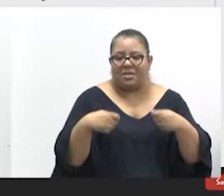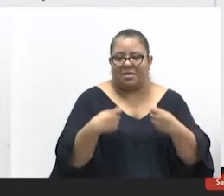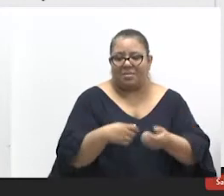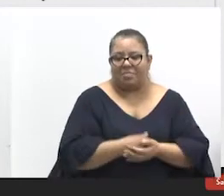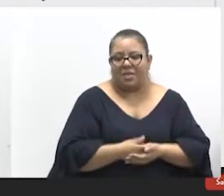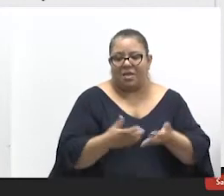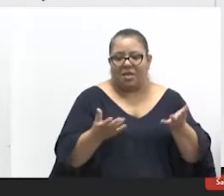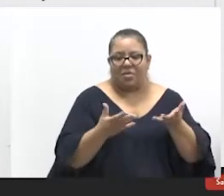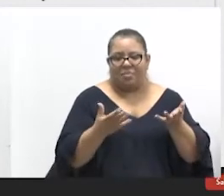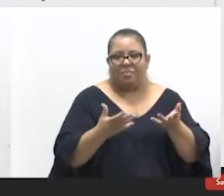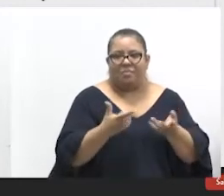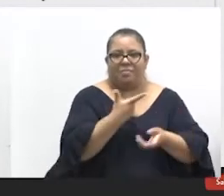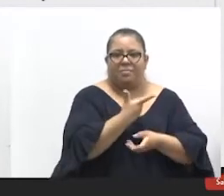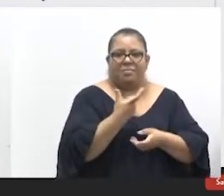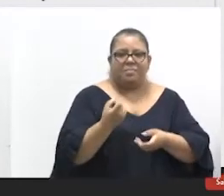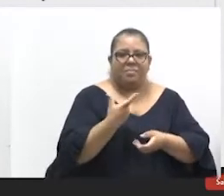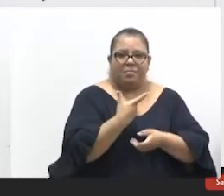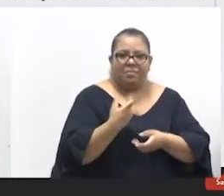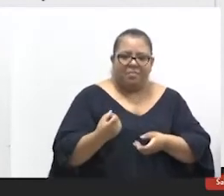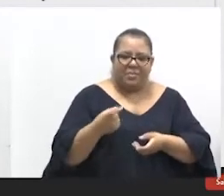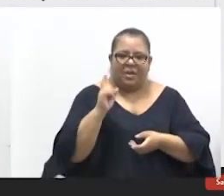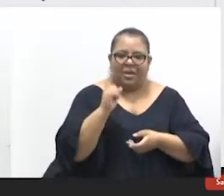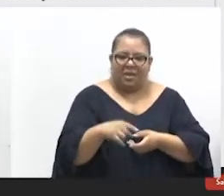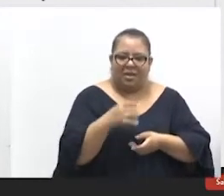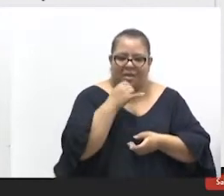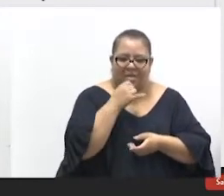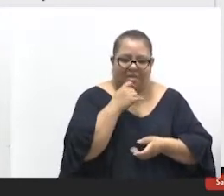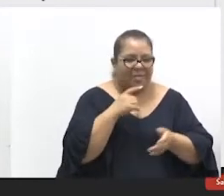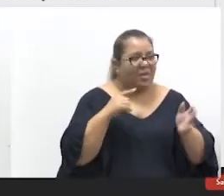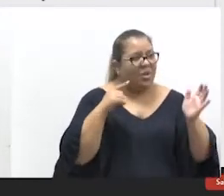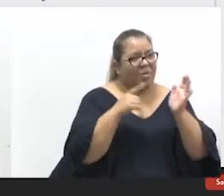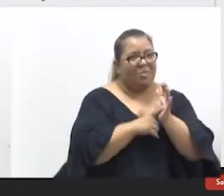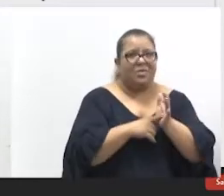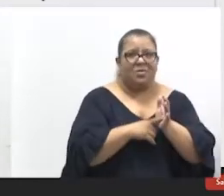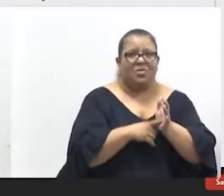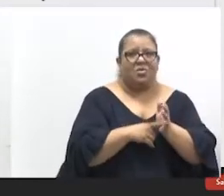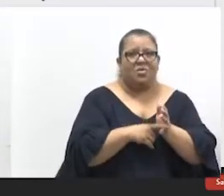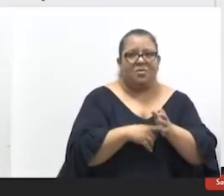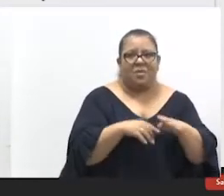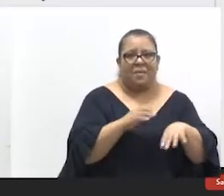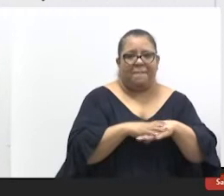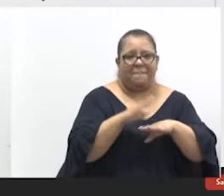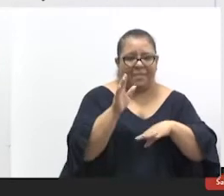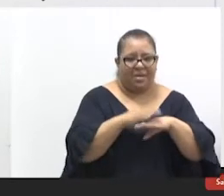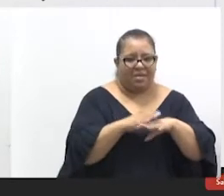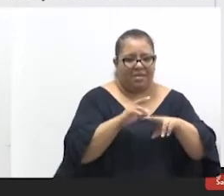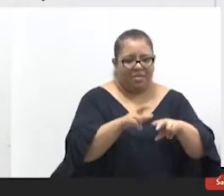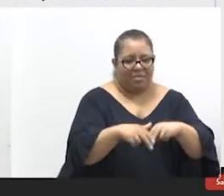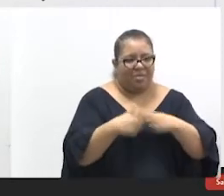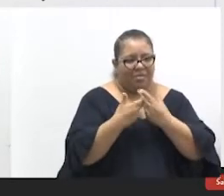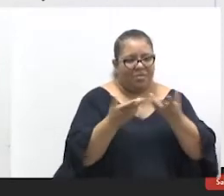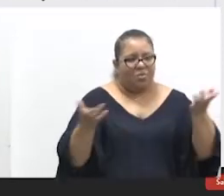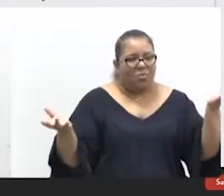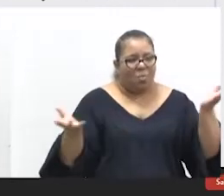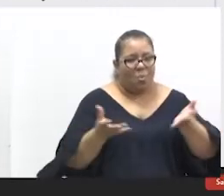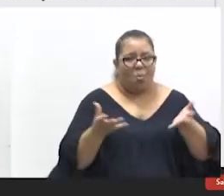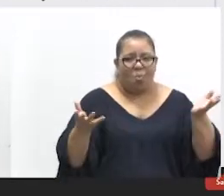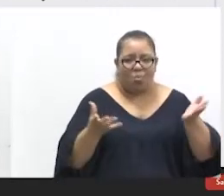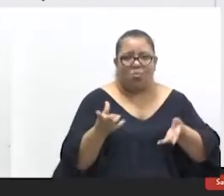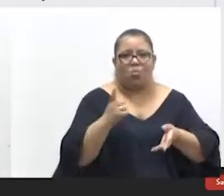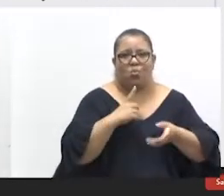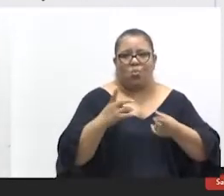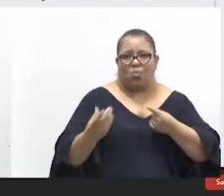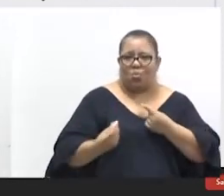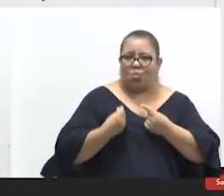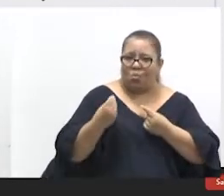Mas 2020 a gente costuma dizer que foi um marco, foi um divisor das águas. Por quê? Porque existiu, a